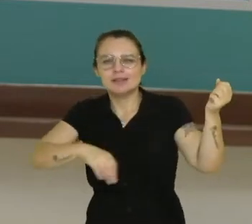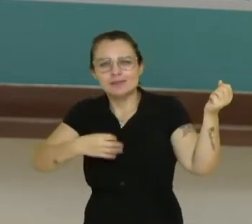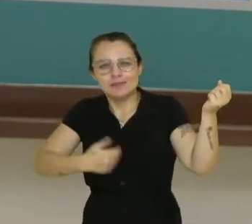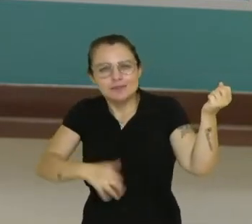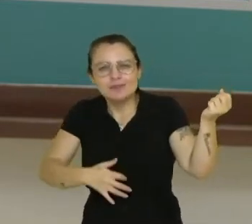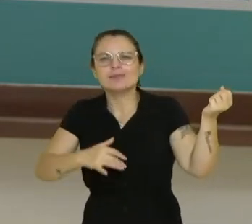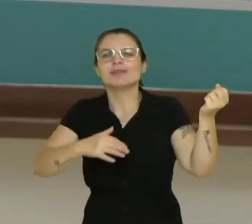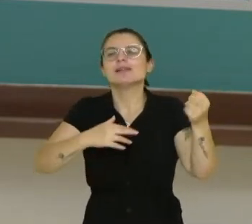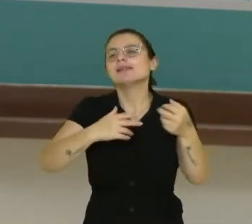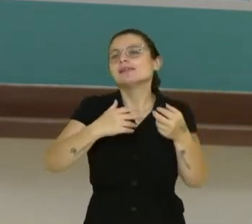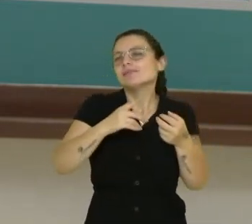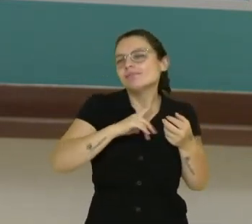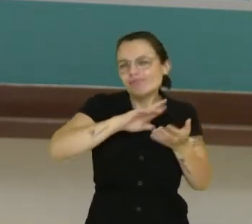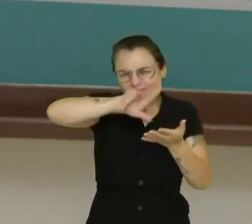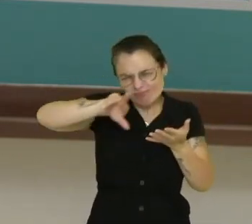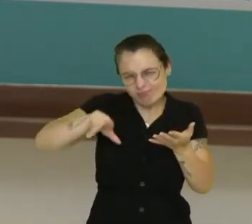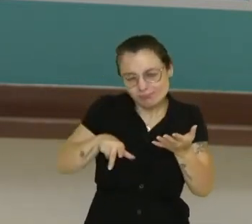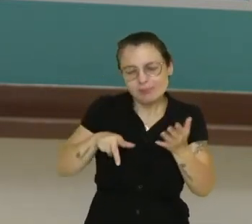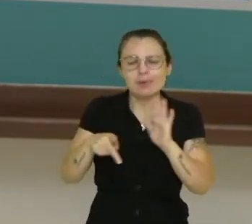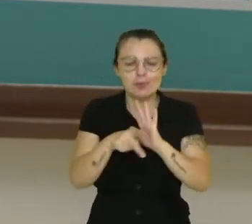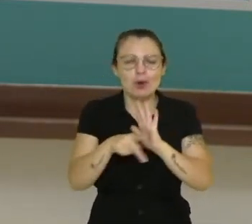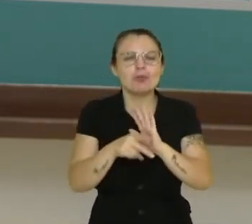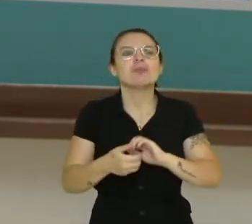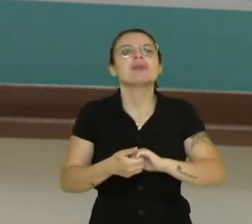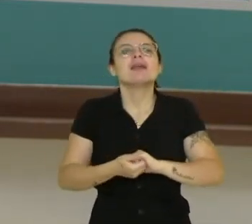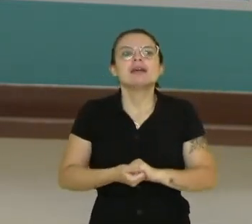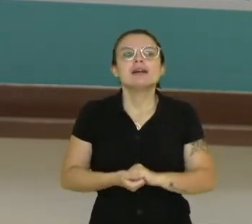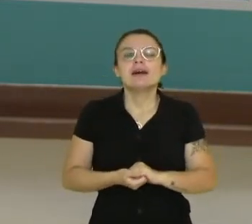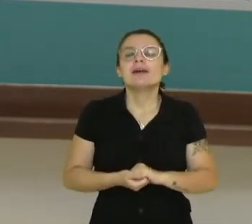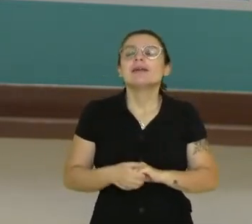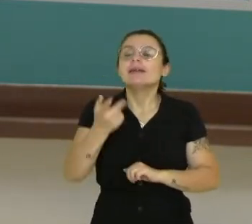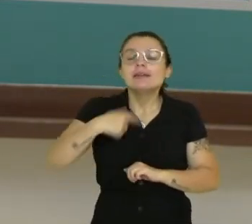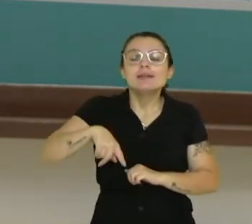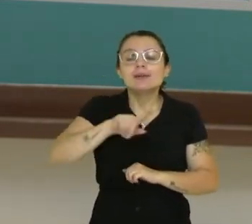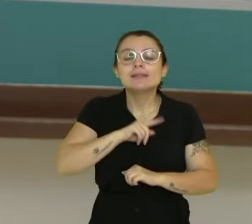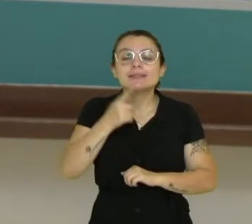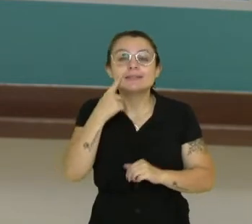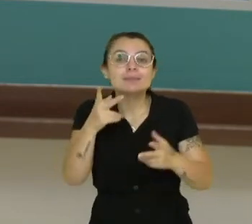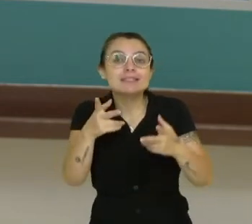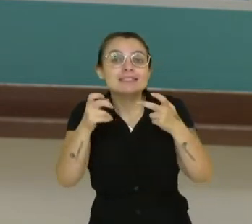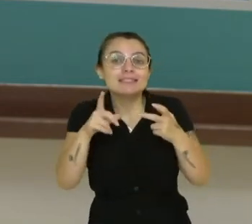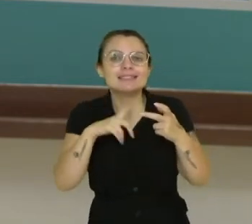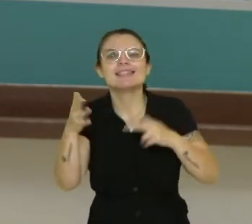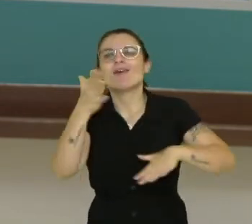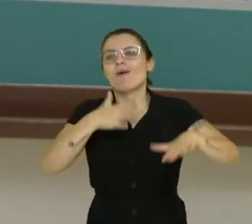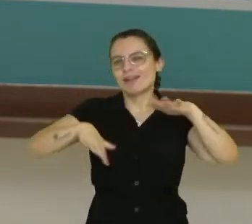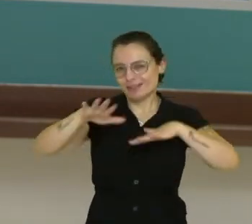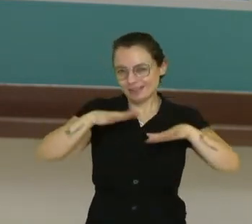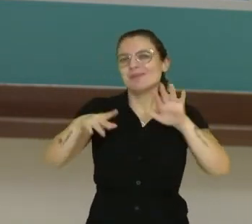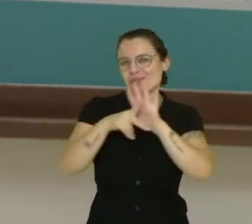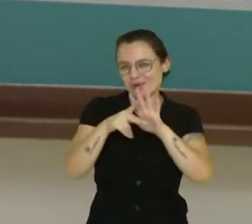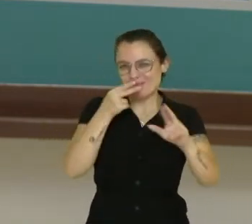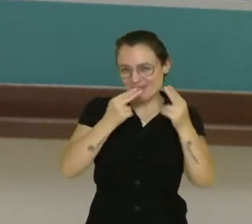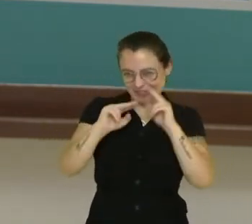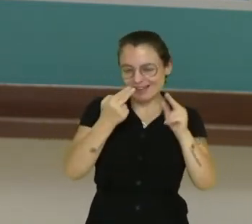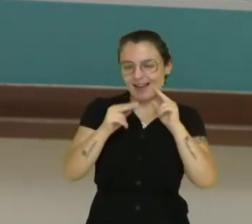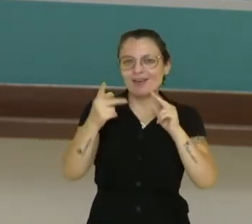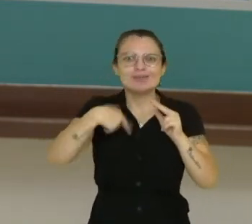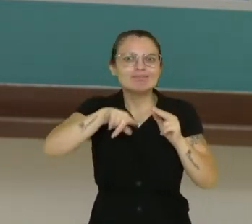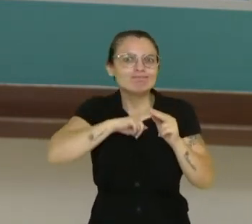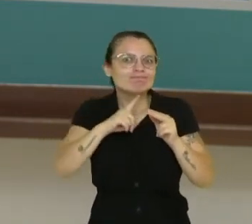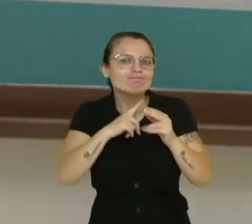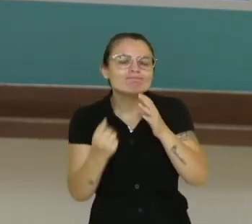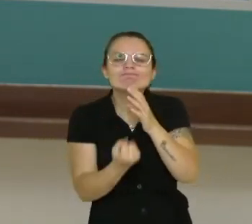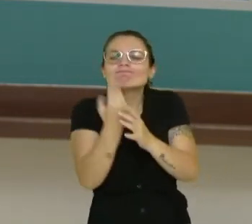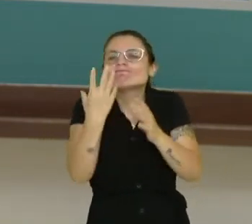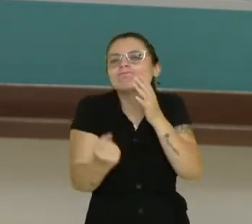um esquema musical, nós conseguimos, de organização dos elementos musicais, nós conseguimos gerar